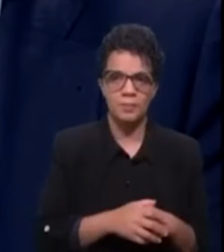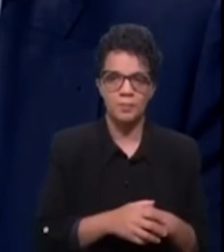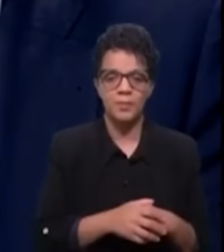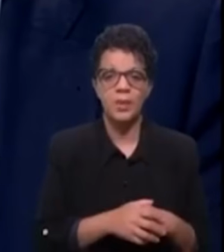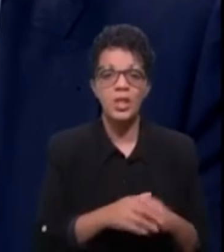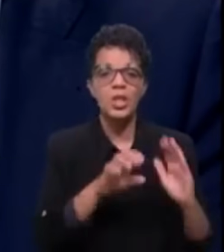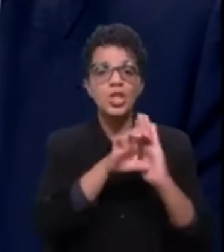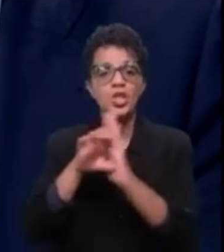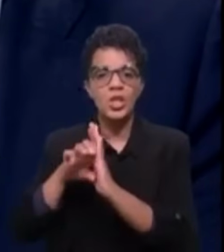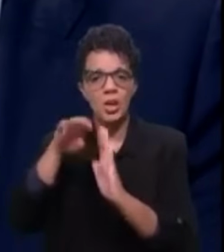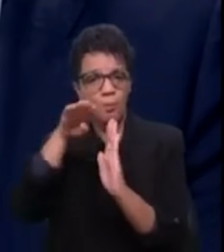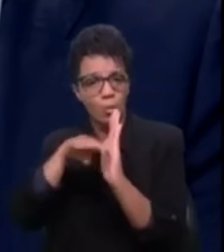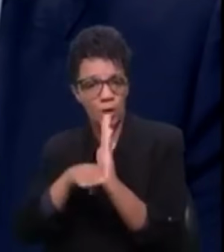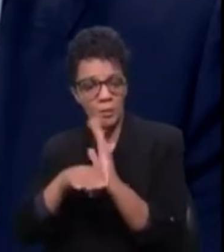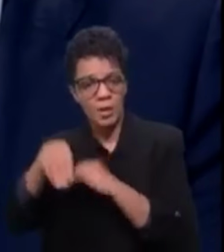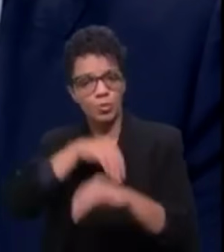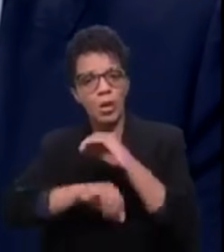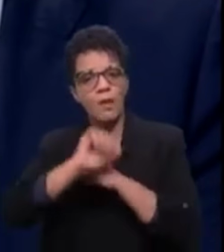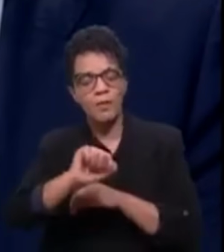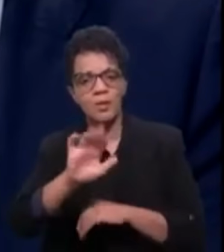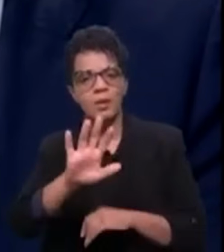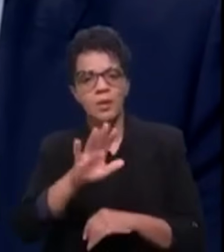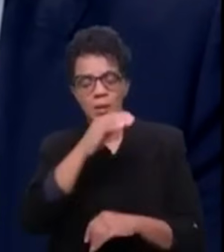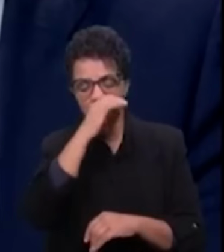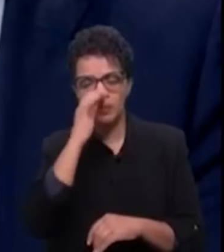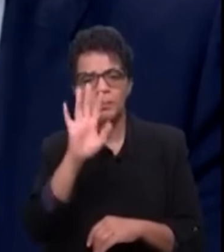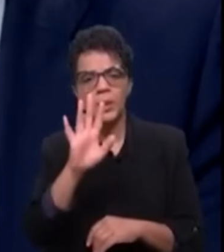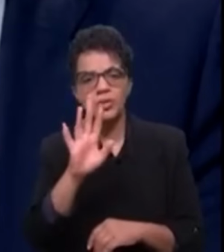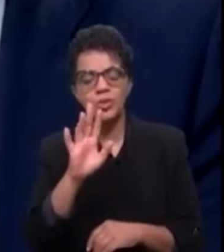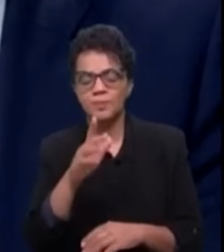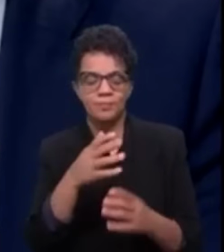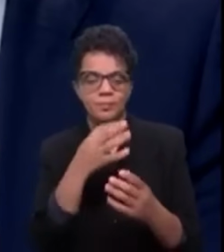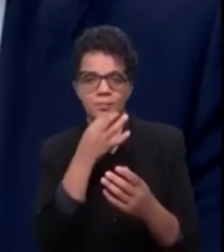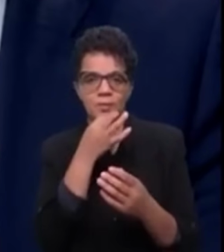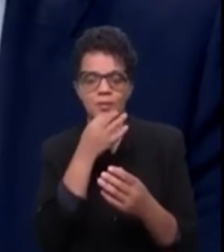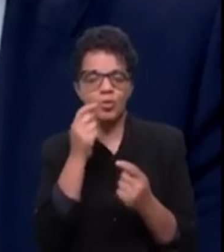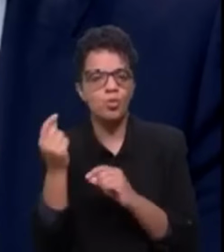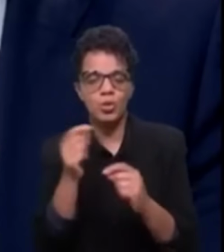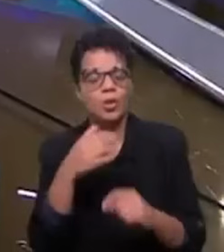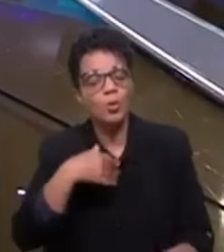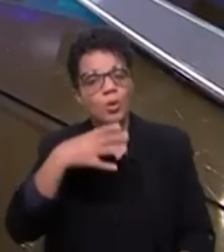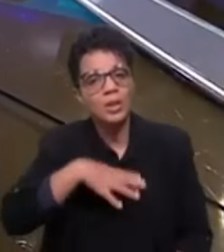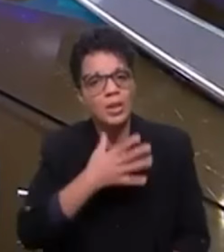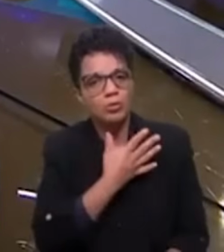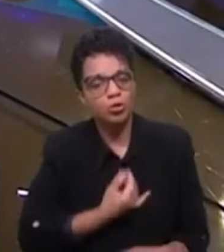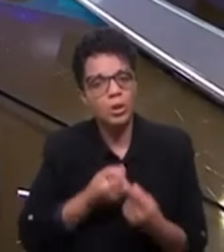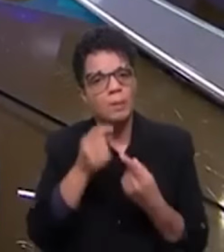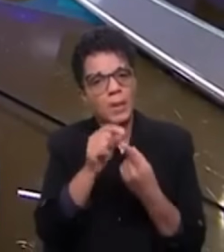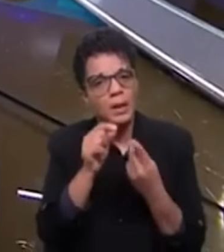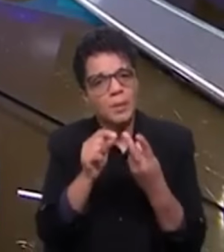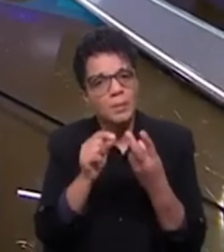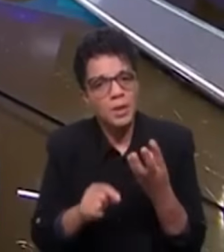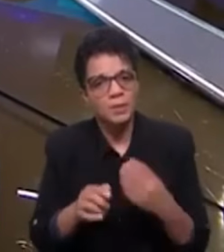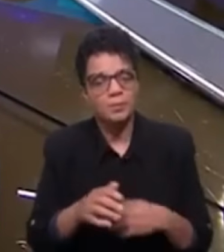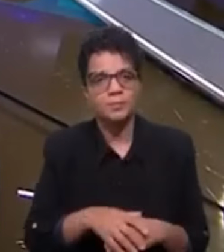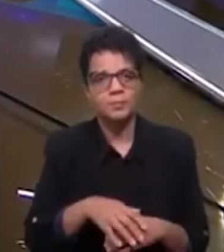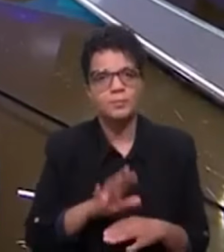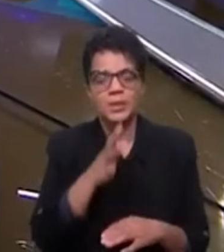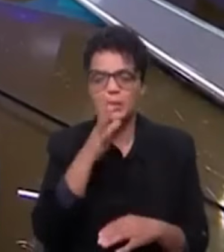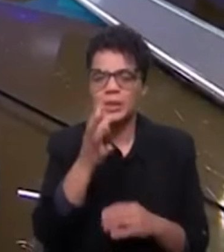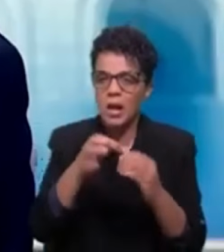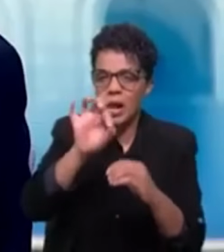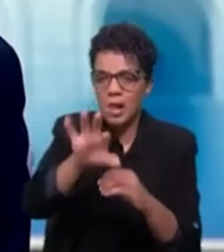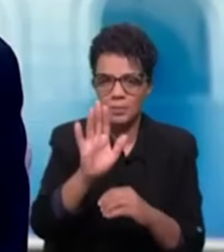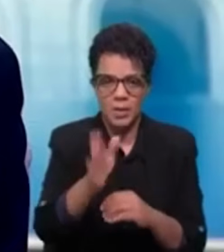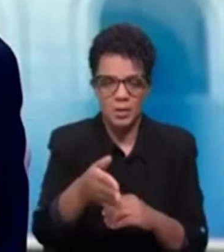chega apresenta um programa eleitoral mas já está já está a entrar na discussão e eu queria lá ir ponto por ponto deixa-me só dizer isto